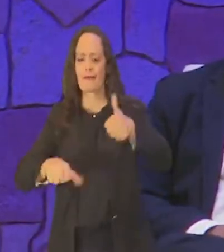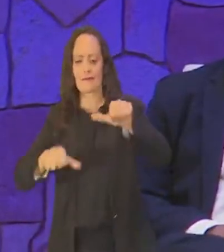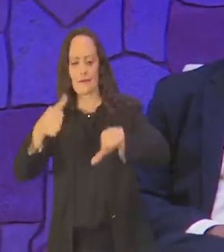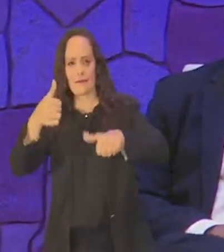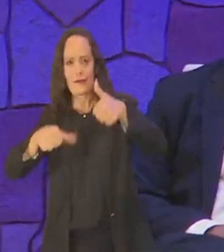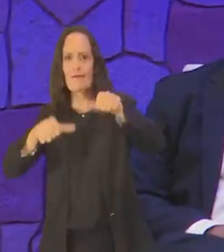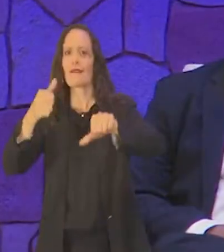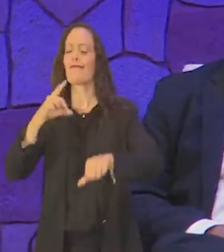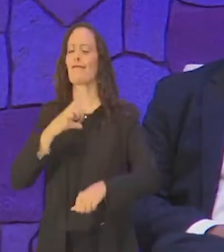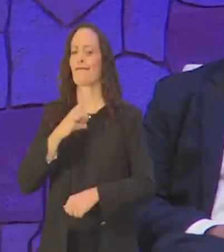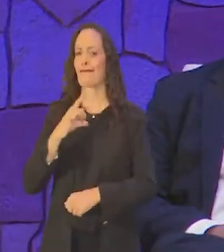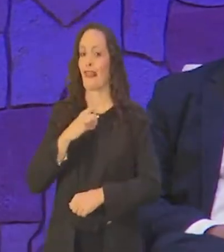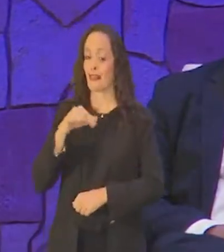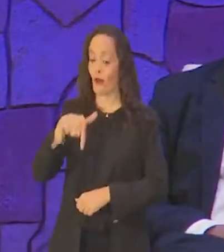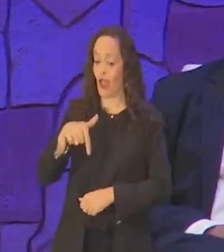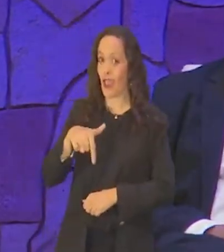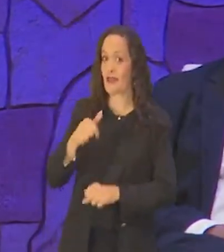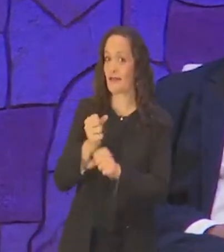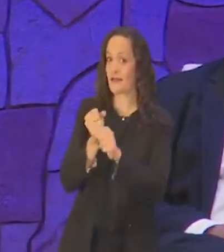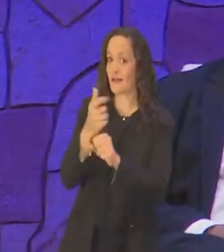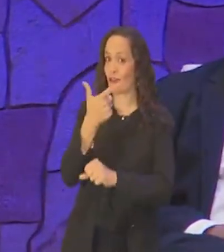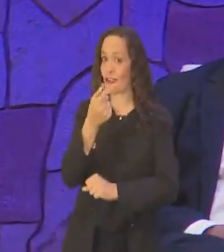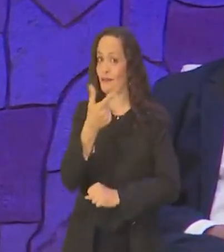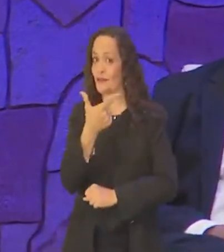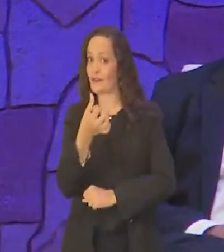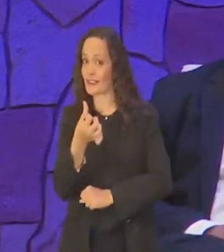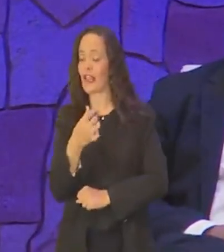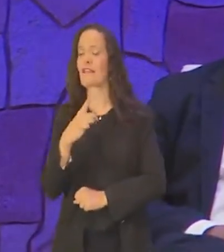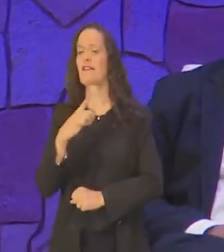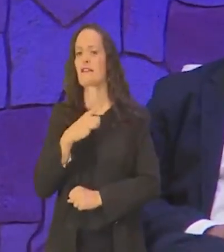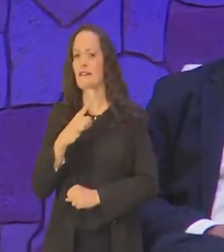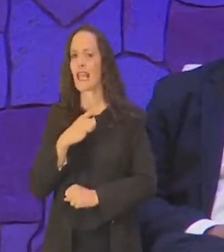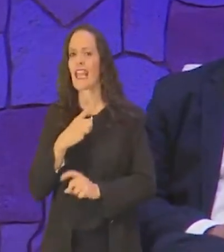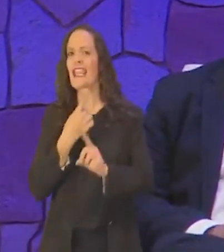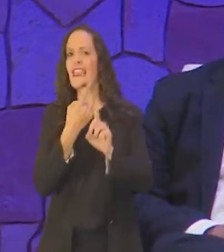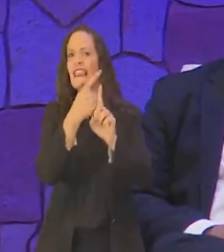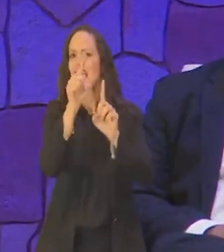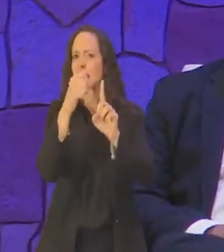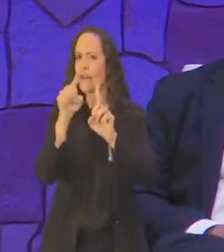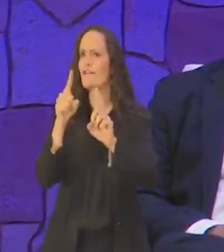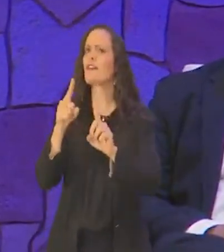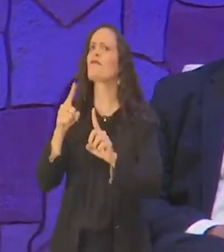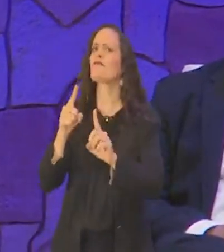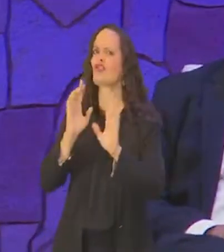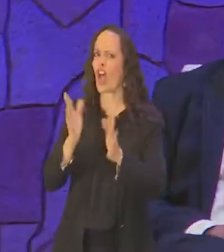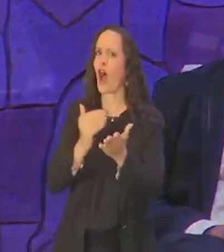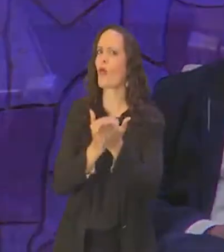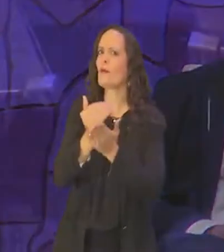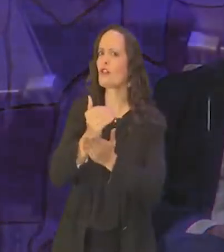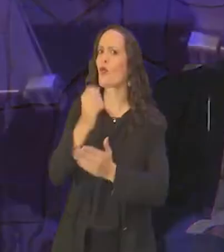de 2026, muitos de nós já enfrentamos dias difíceis.